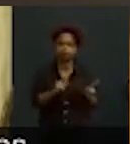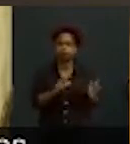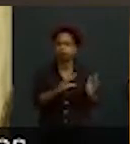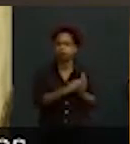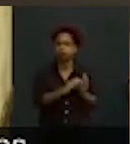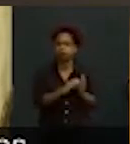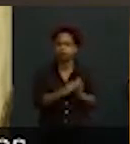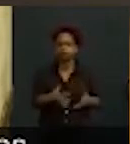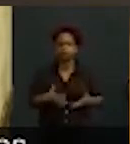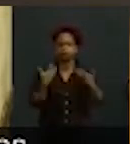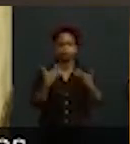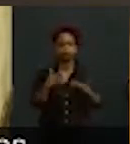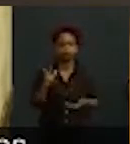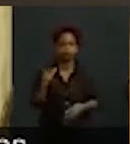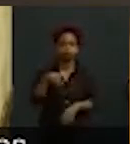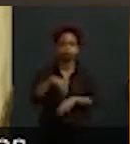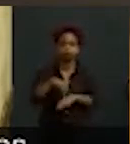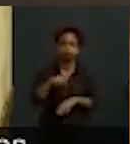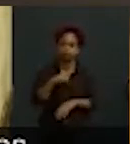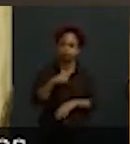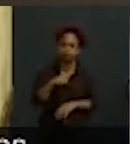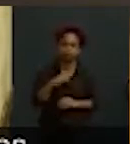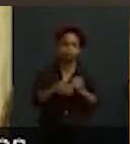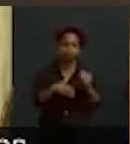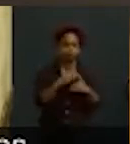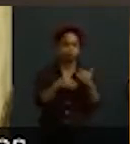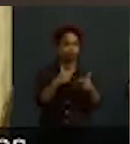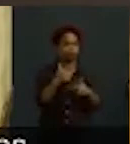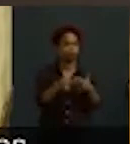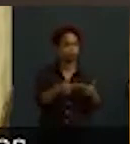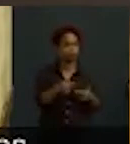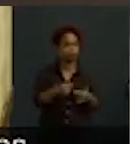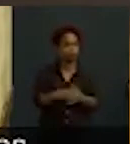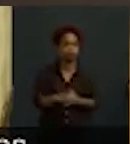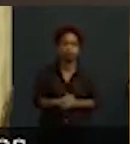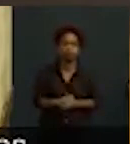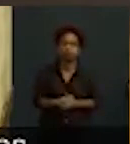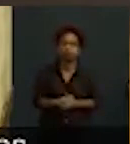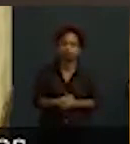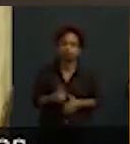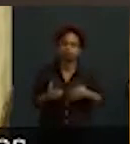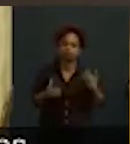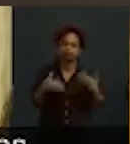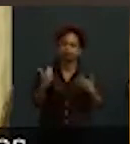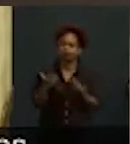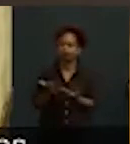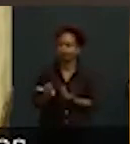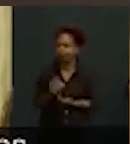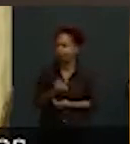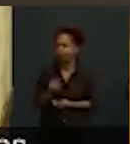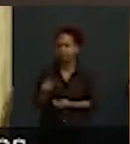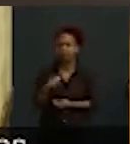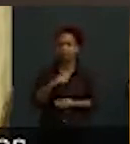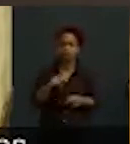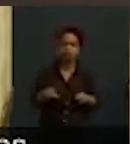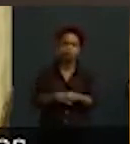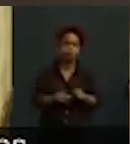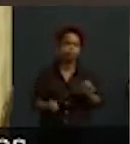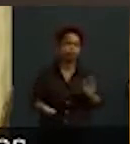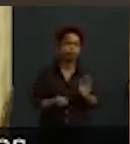pelo entusiasmo e com o desenvolvimento do trabalho. Sua alegria e jovialidade são